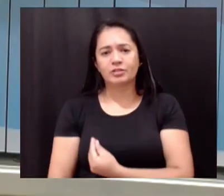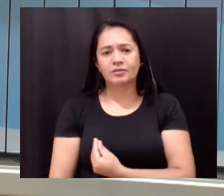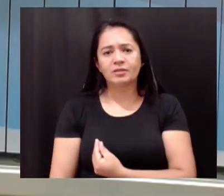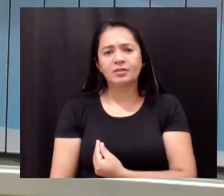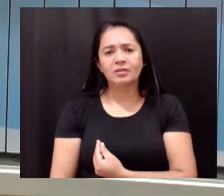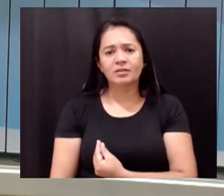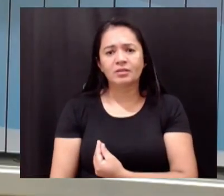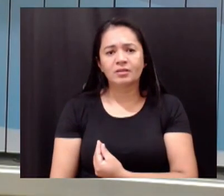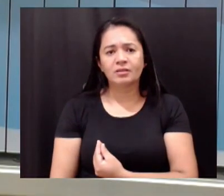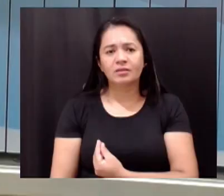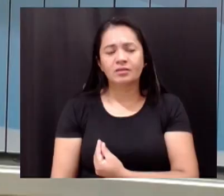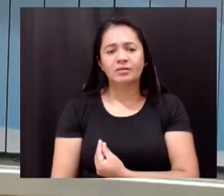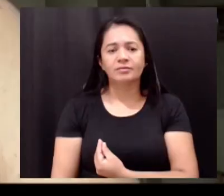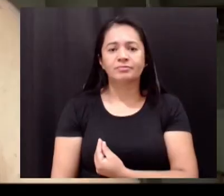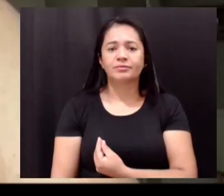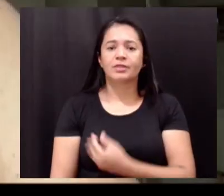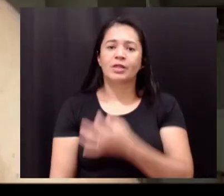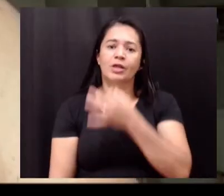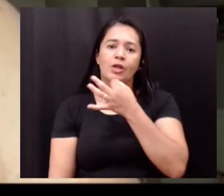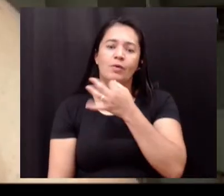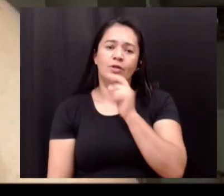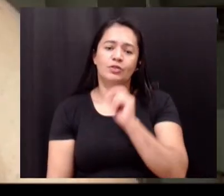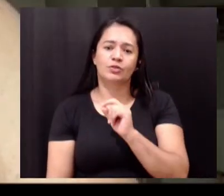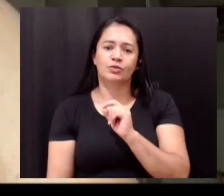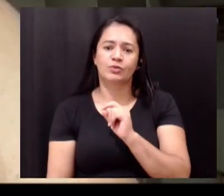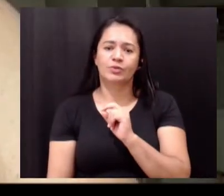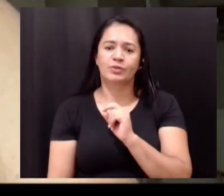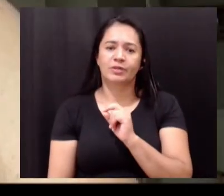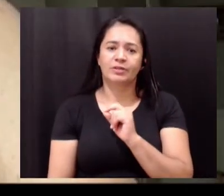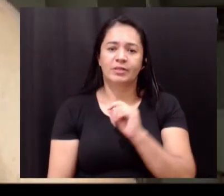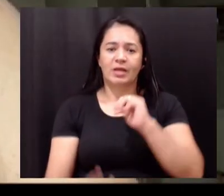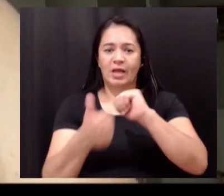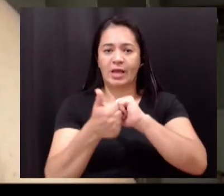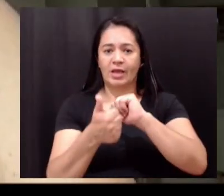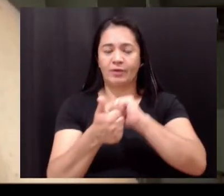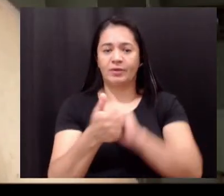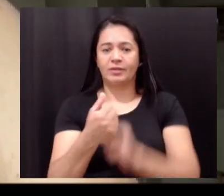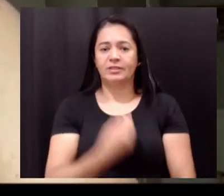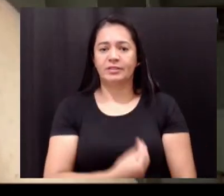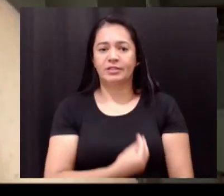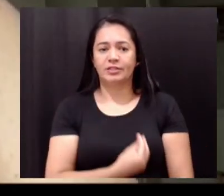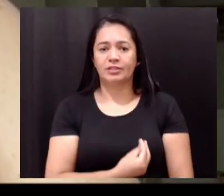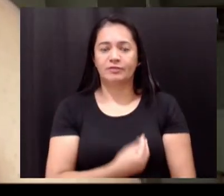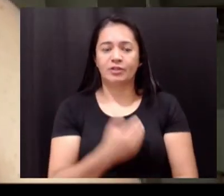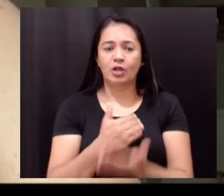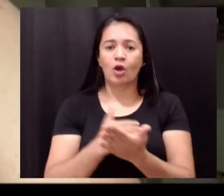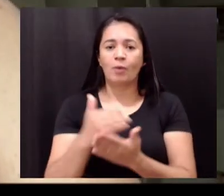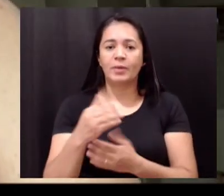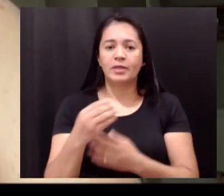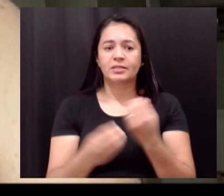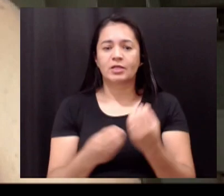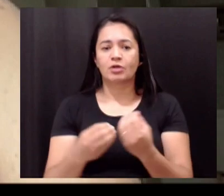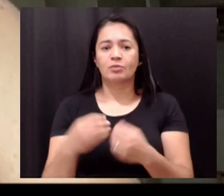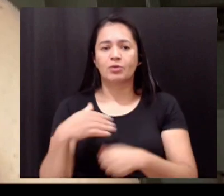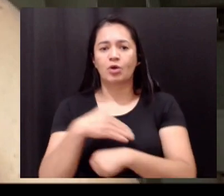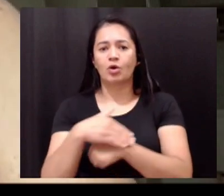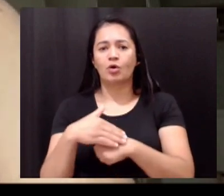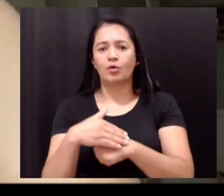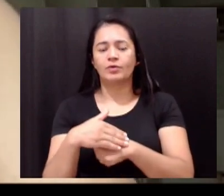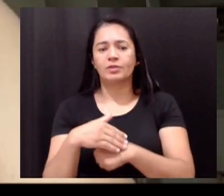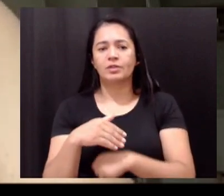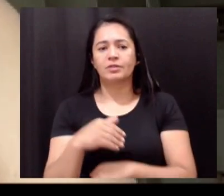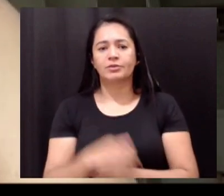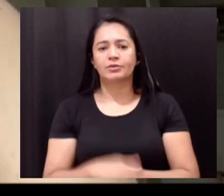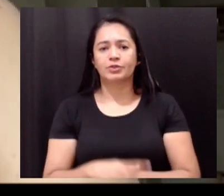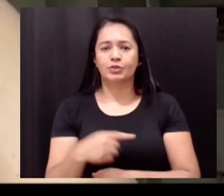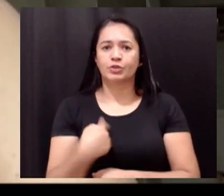Eu acho que, na verdade, essa questão da qualidade de vida, Ana, ela começa a ser conversada quando a gente